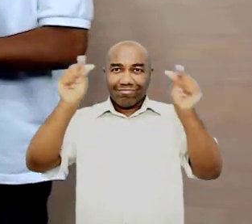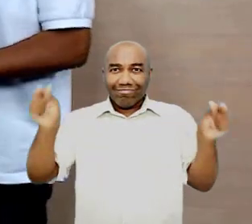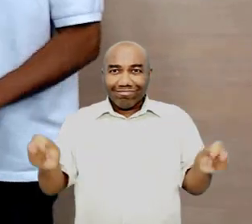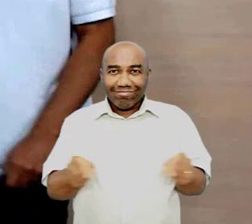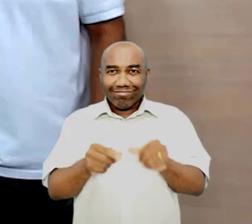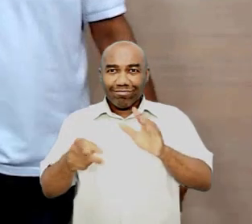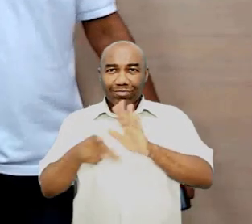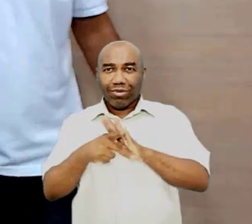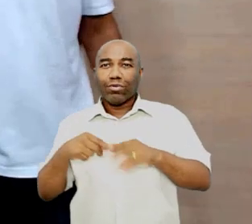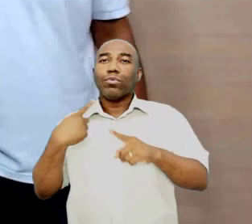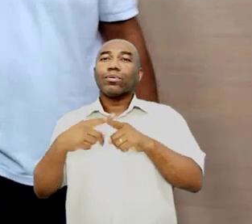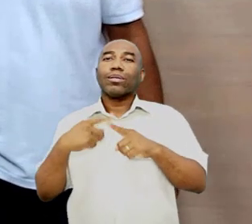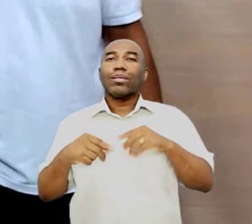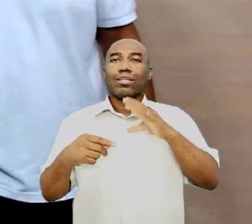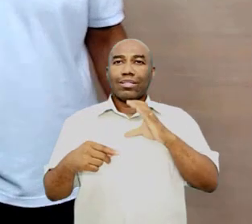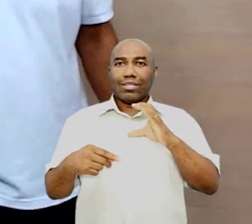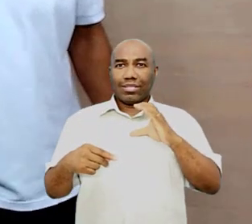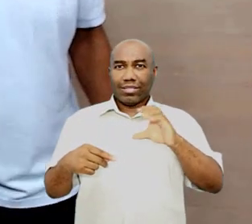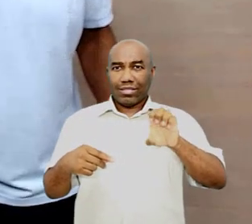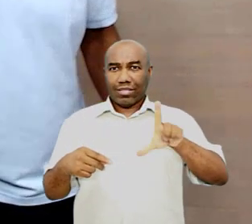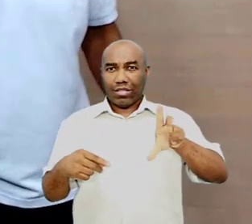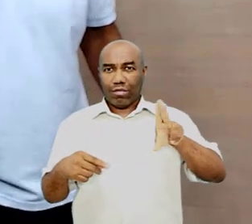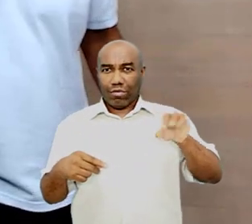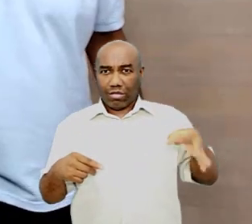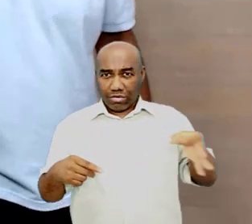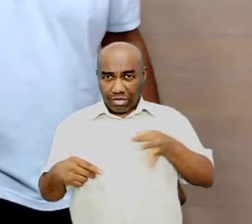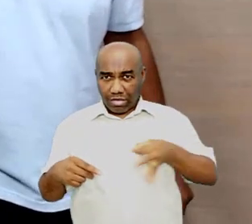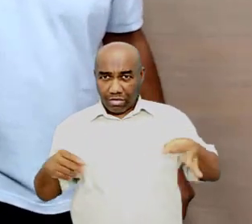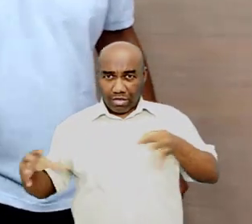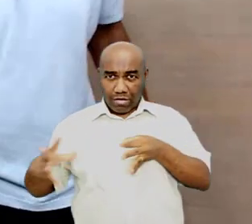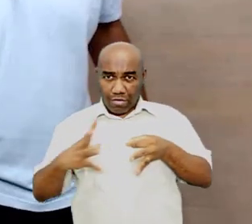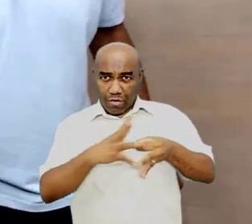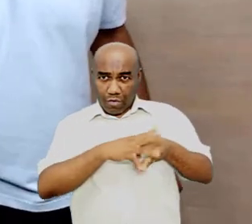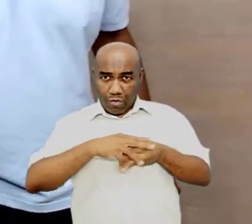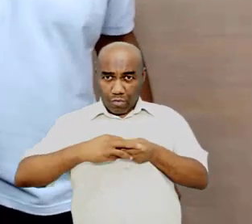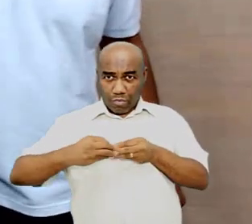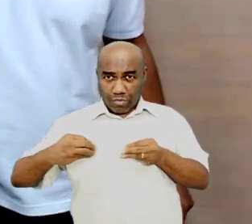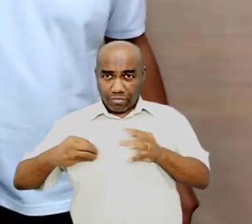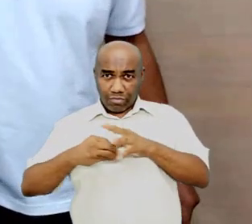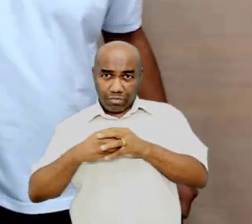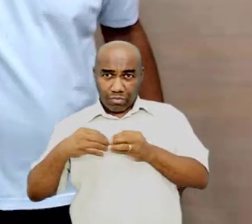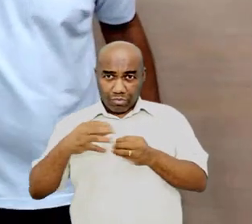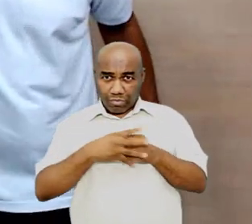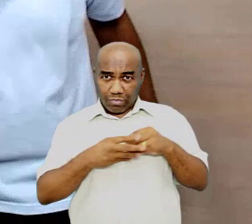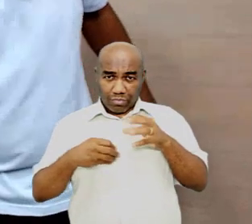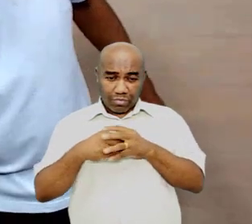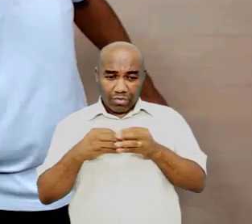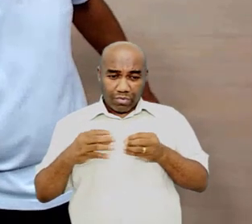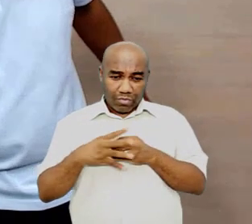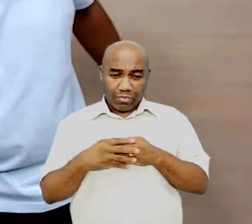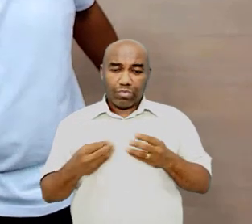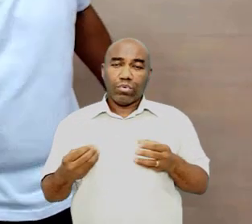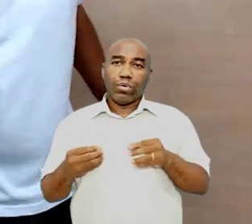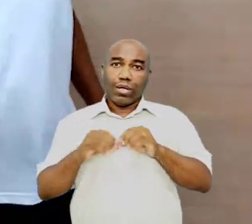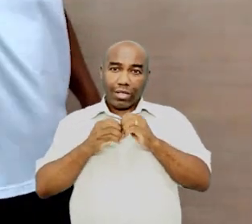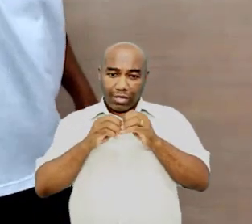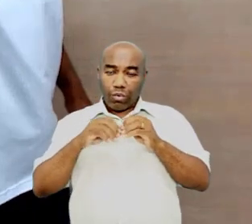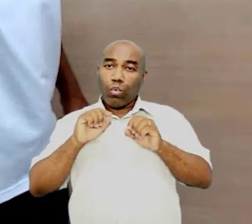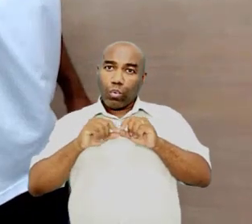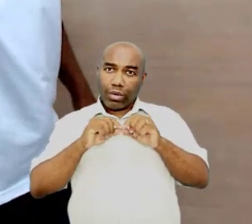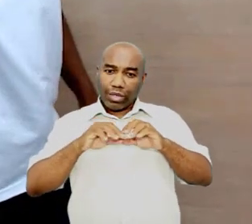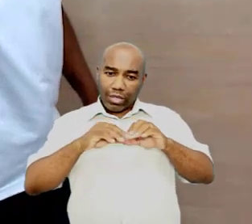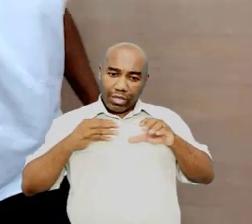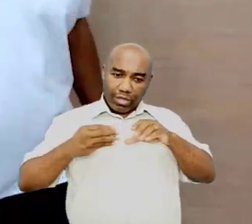ligar à sua célula. Pessoal, o vírus ele tem que chegar na sua célula, ligar a proteína, abrir